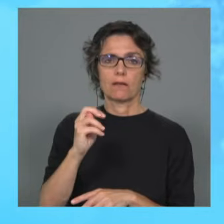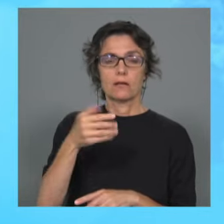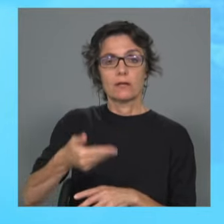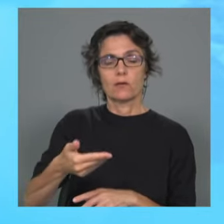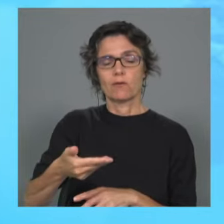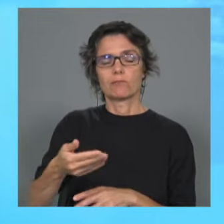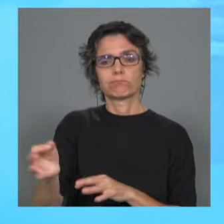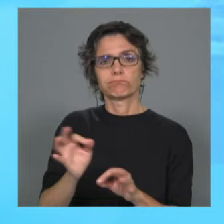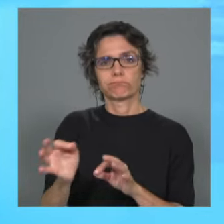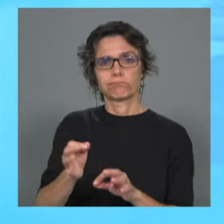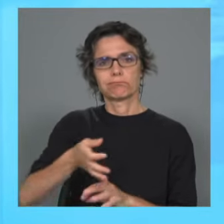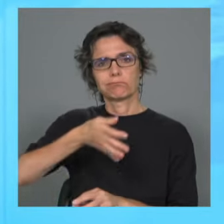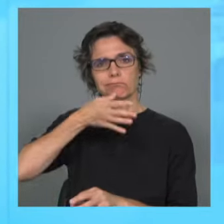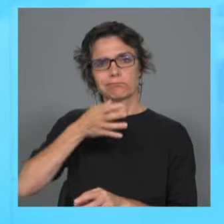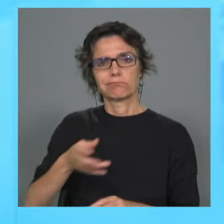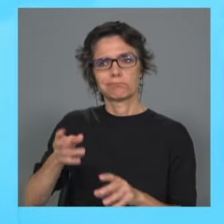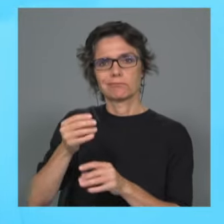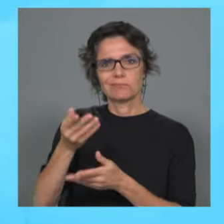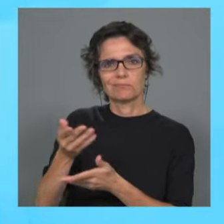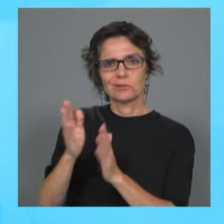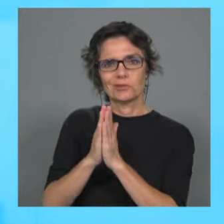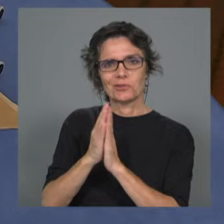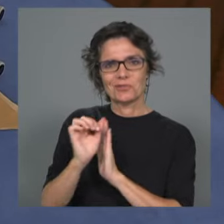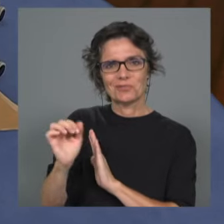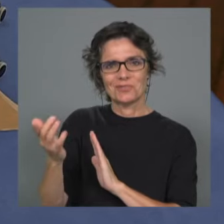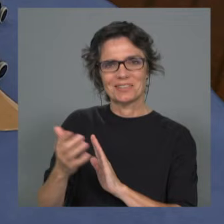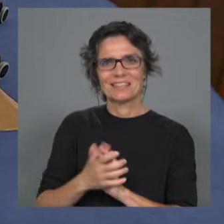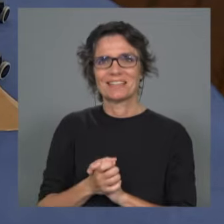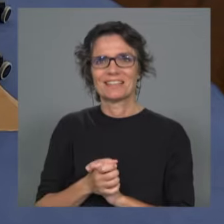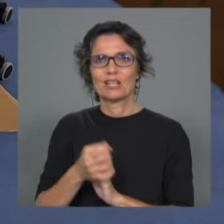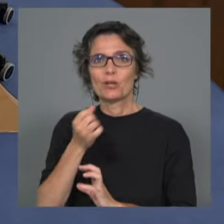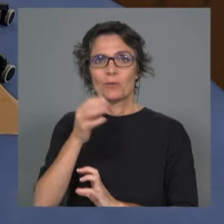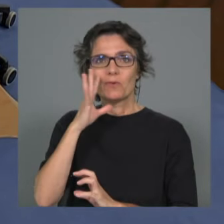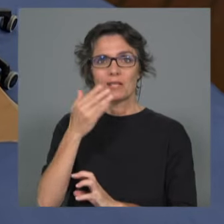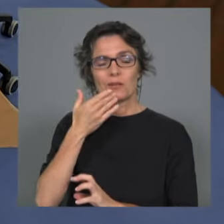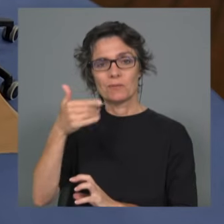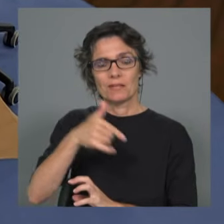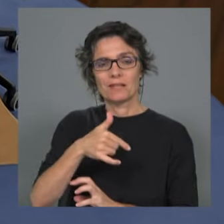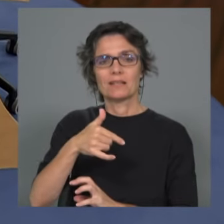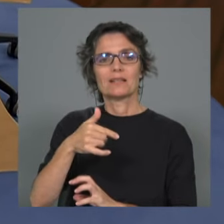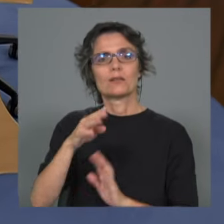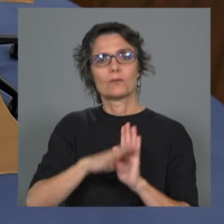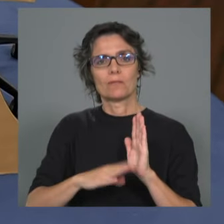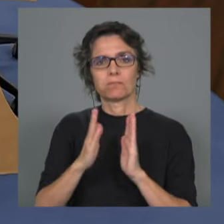as suas missas novas. Boa tarde, obrigado por estarem aqui no programa Eclésia.